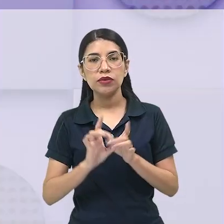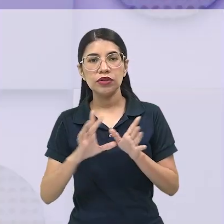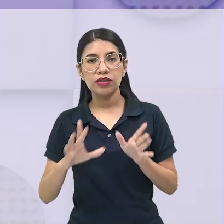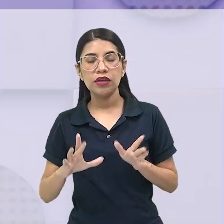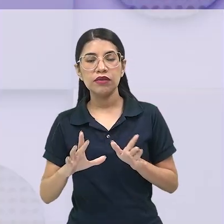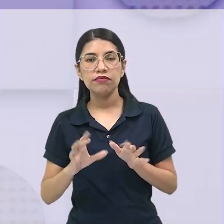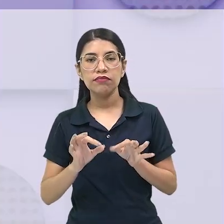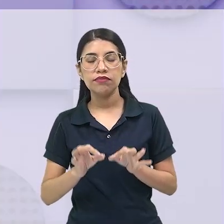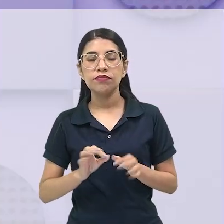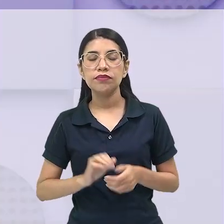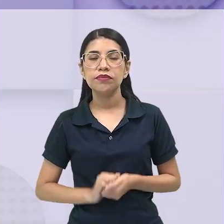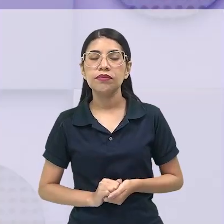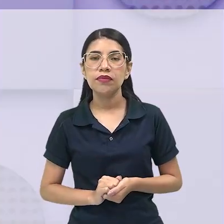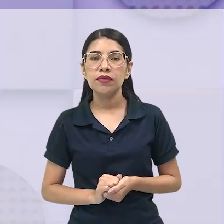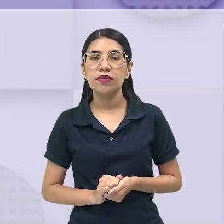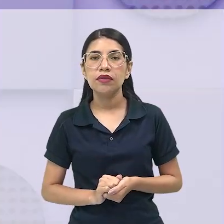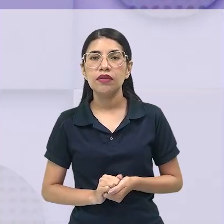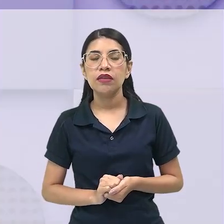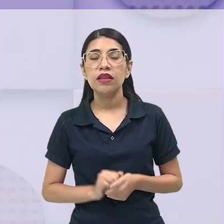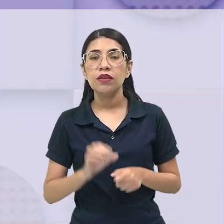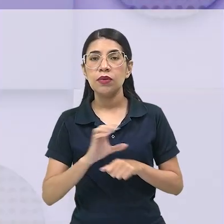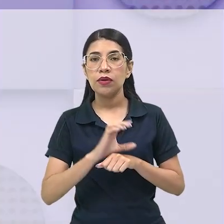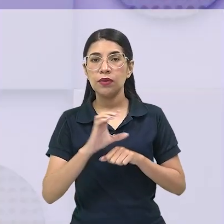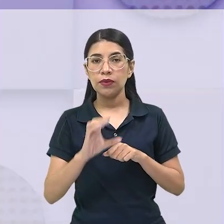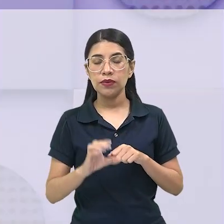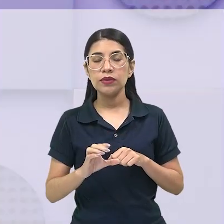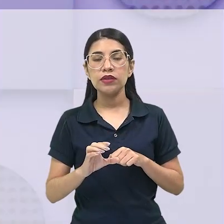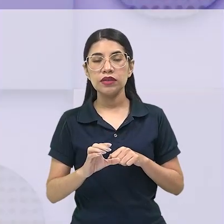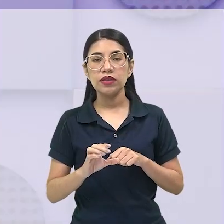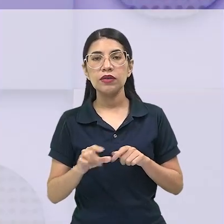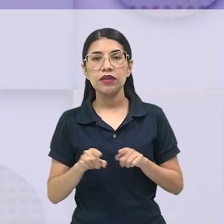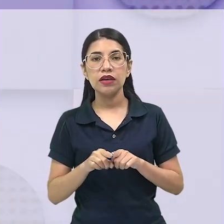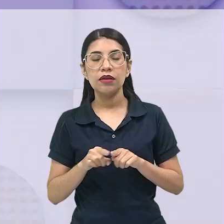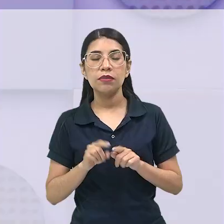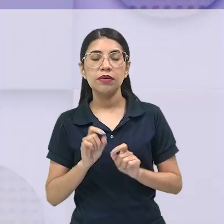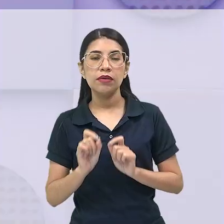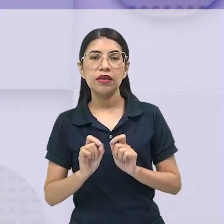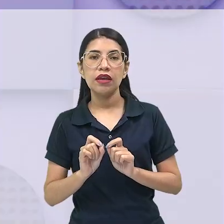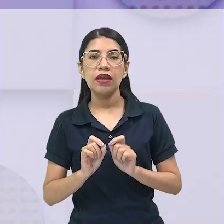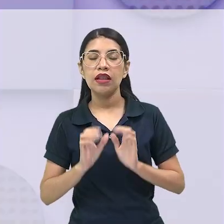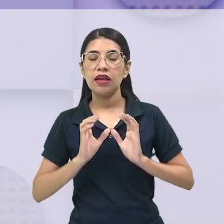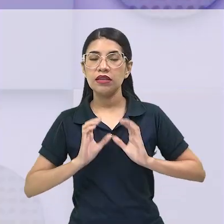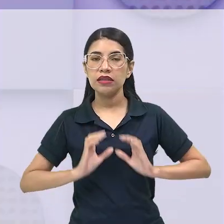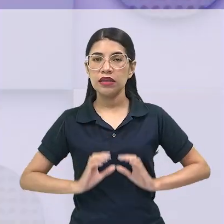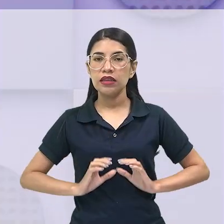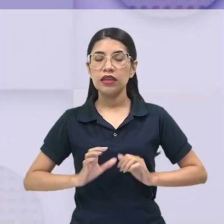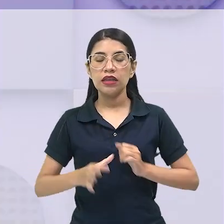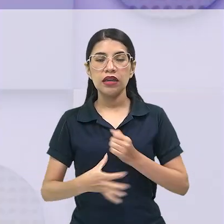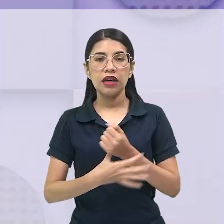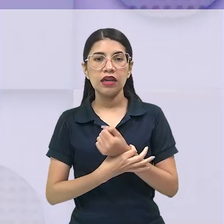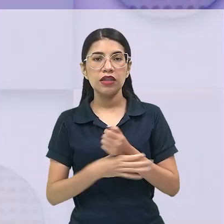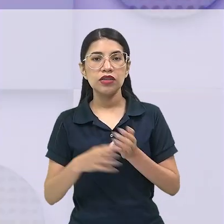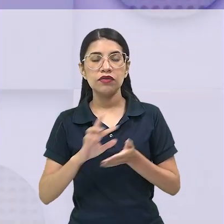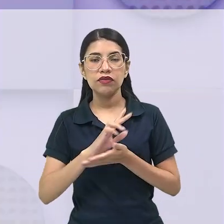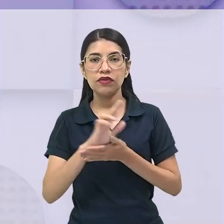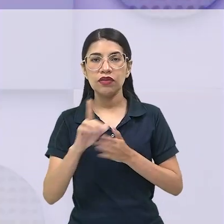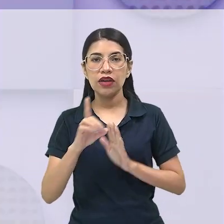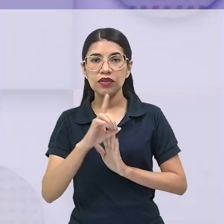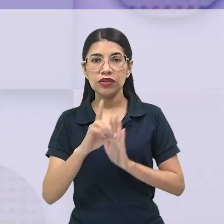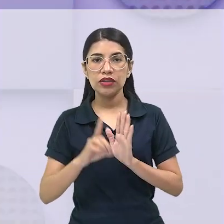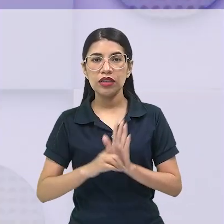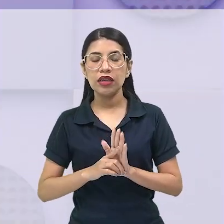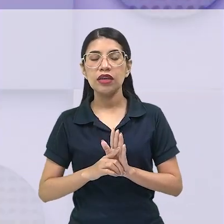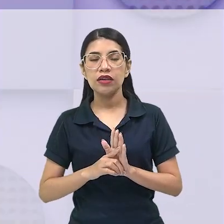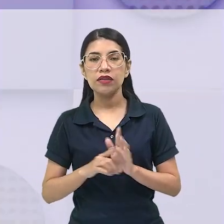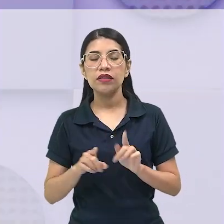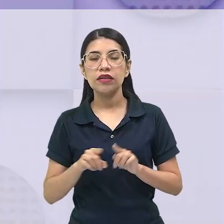direito. Então, nossa Constituição Federal, de certa forma, ela é a nossa Constituição cidadã, que garante tudo isso mais um pouco, né?